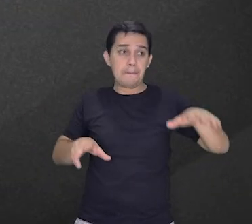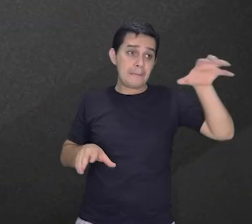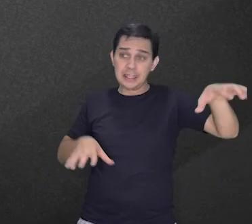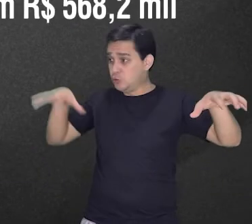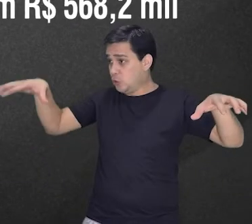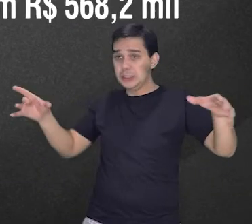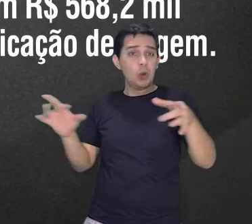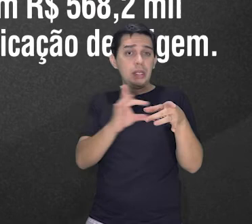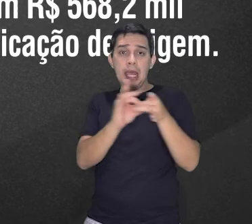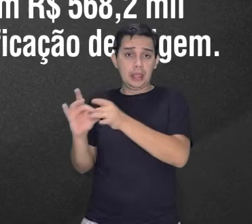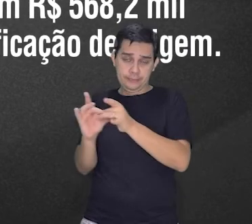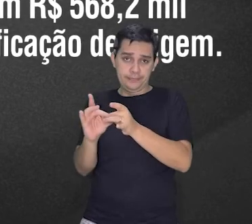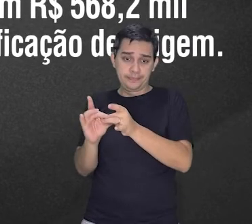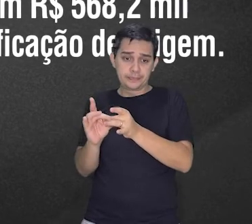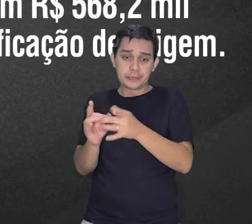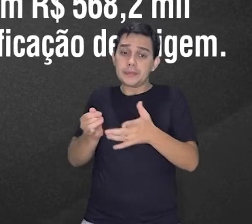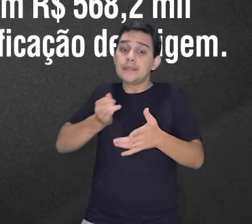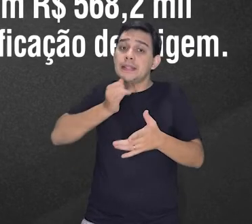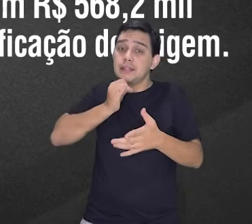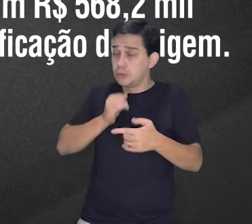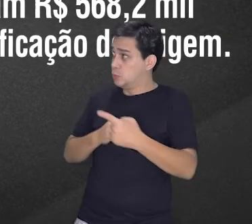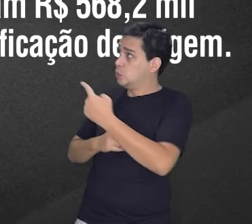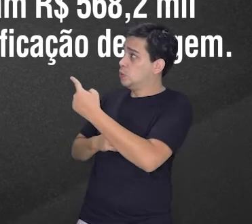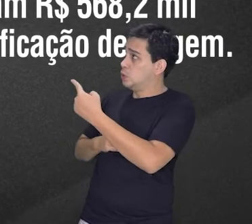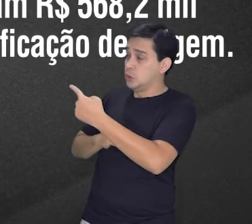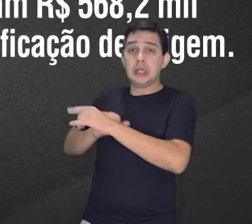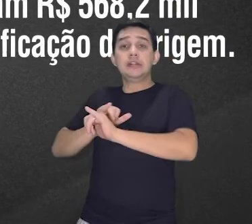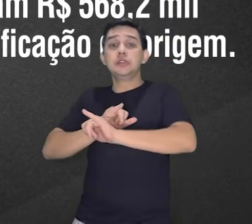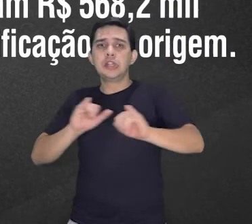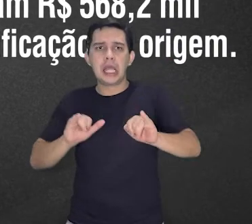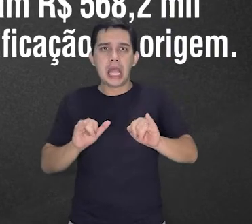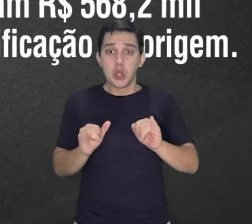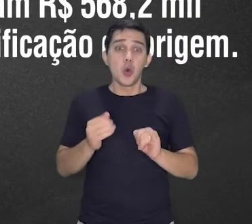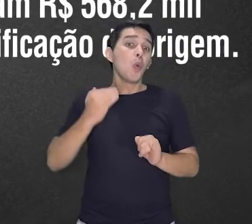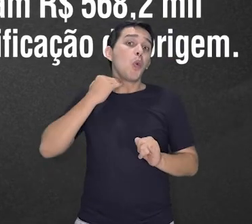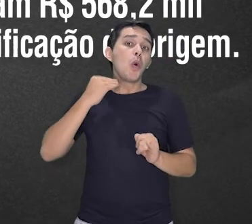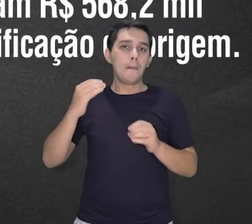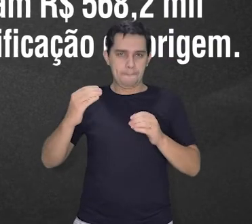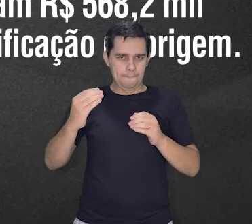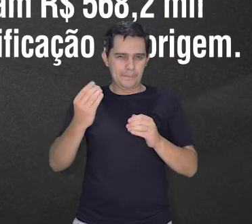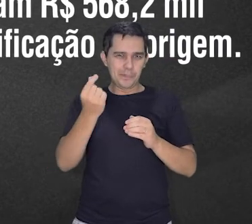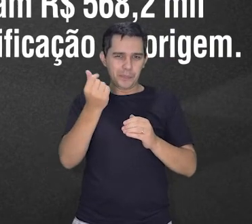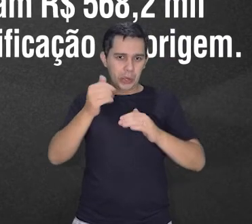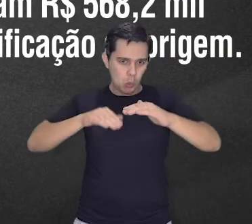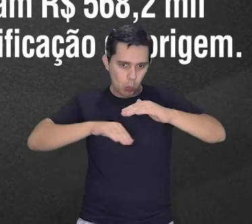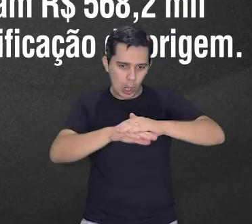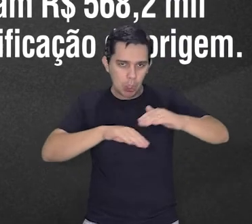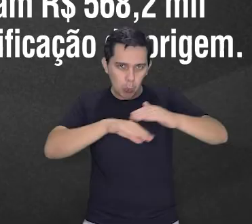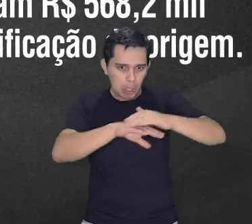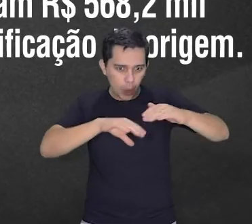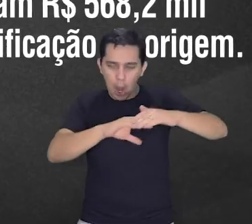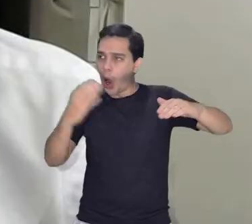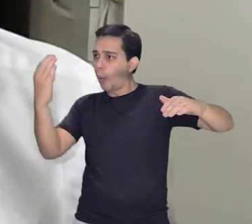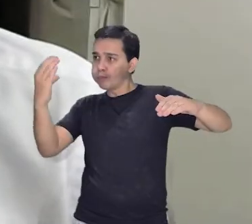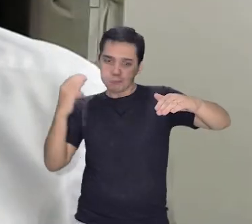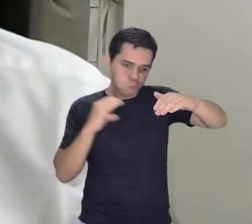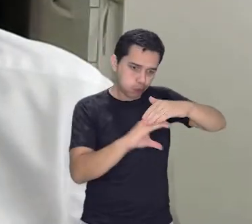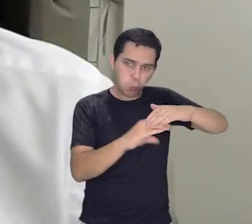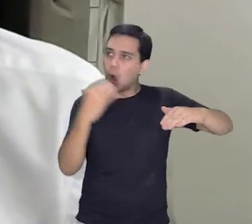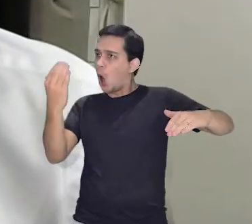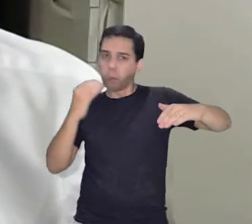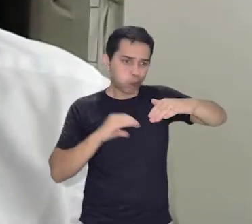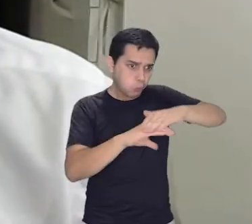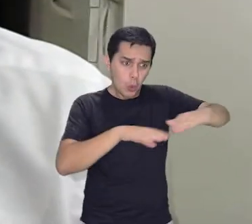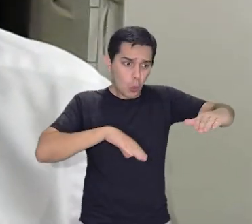dito que houve uma movimentação financeira absolutamente extraordinária, e especialmente com depósitos em espécie, justamente